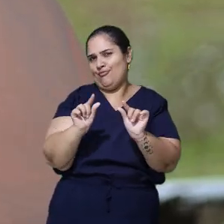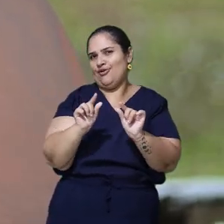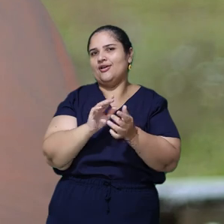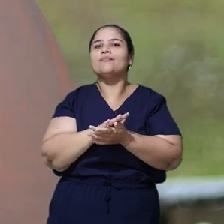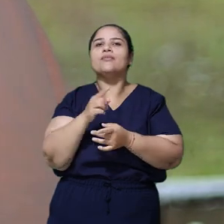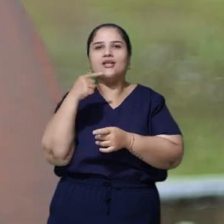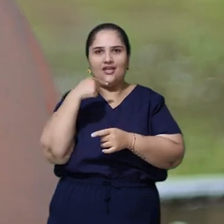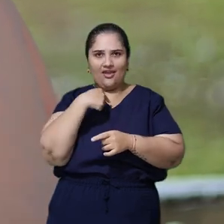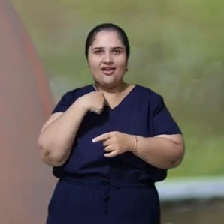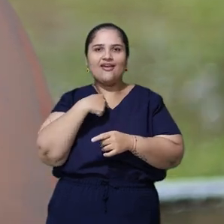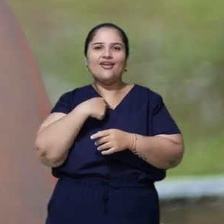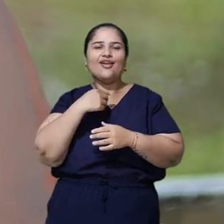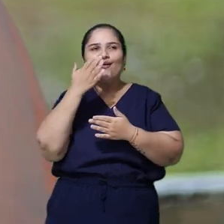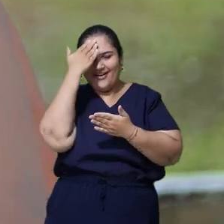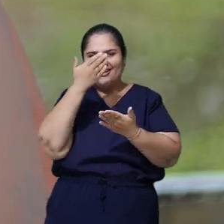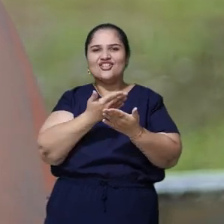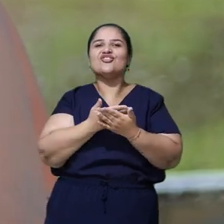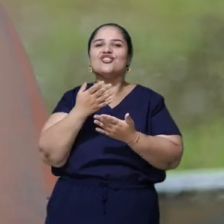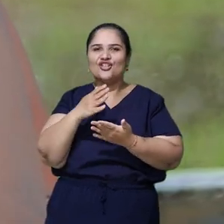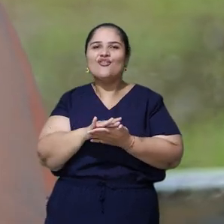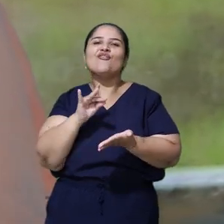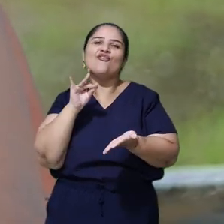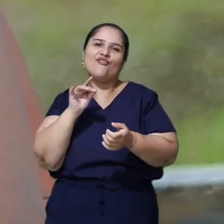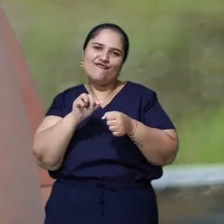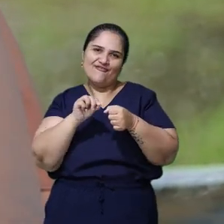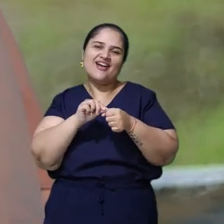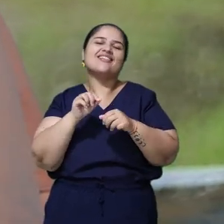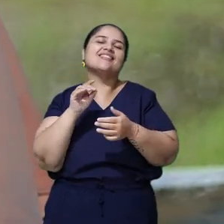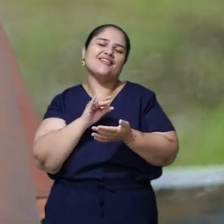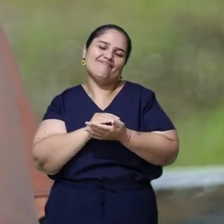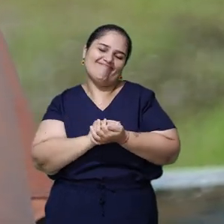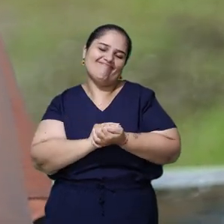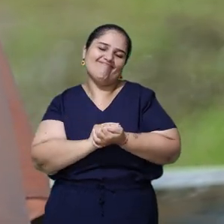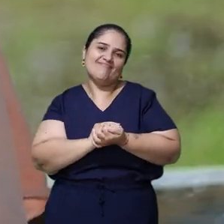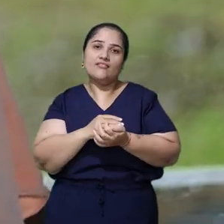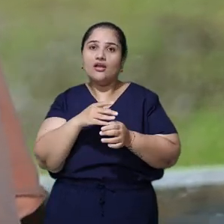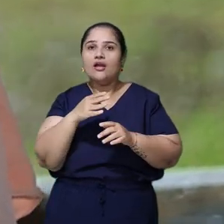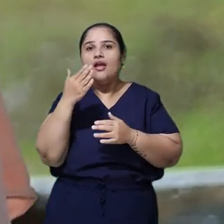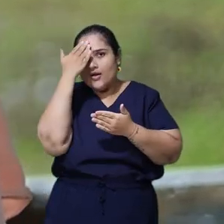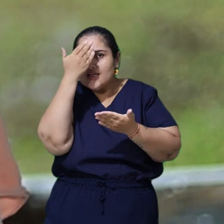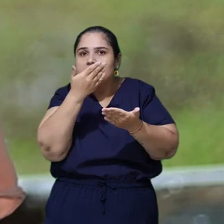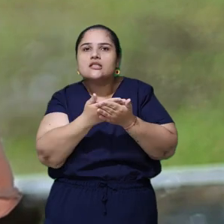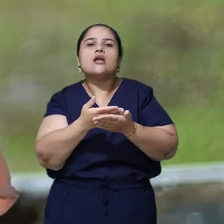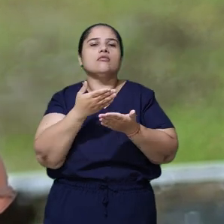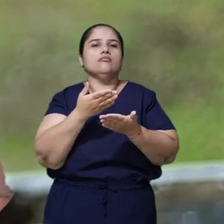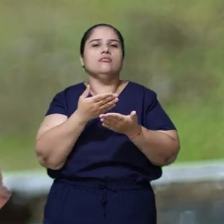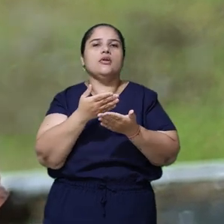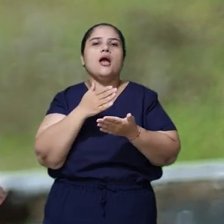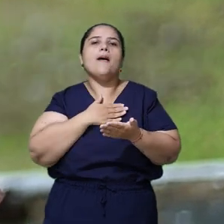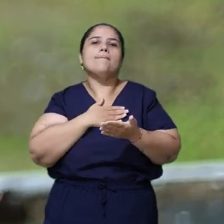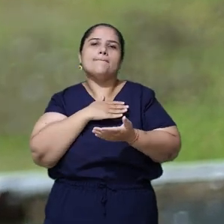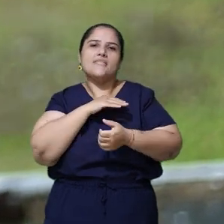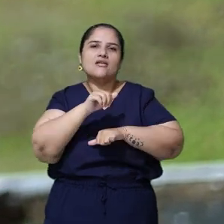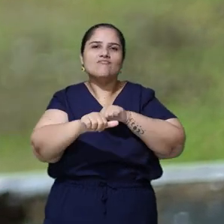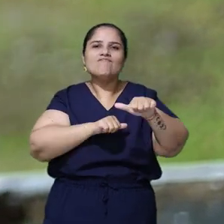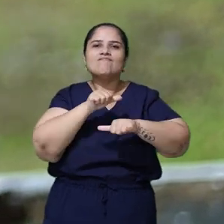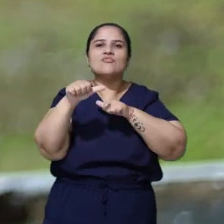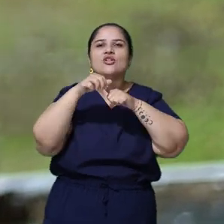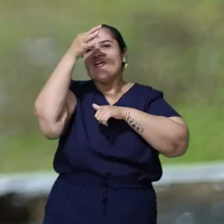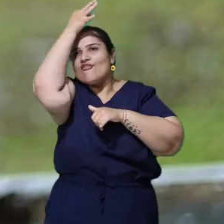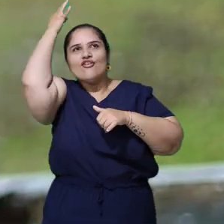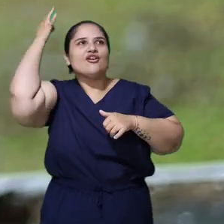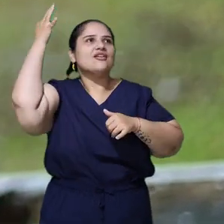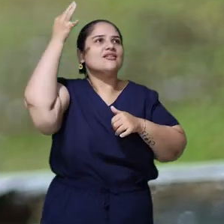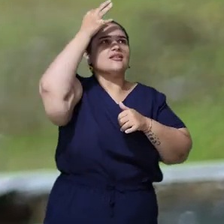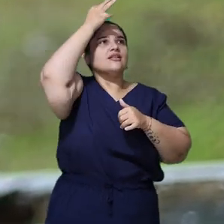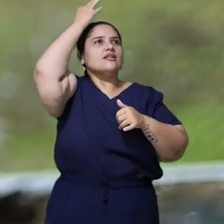vou realizá-los, mas eu mudei muito. Mas assim, para mim a maior mudança foi a espiritual e a mental, porque não tem como